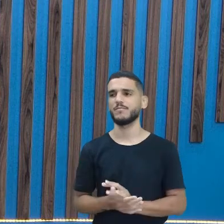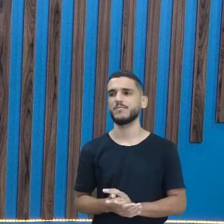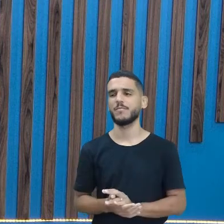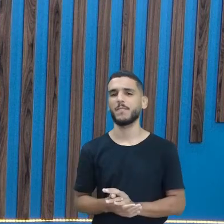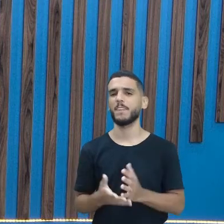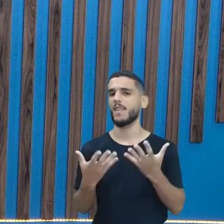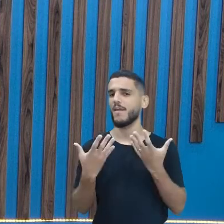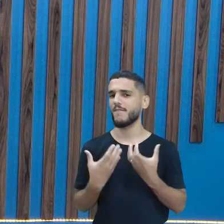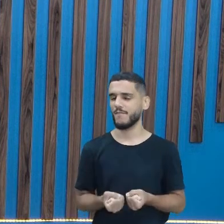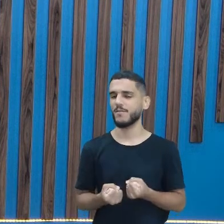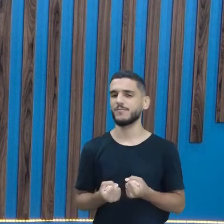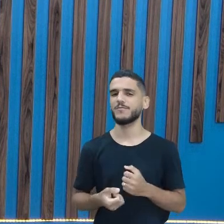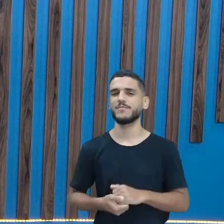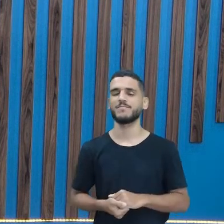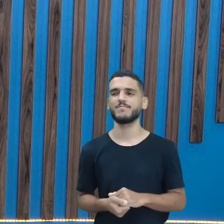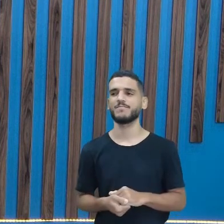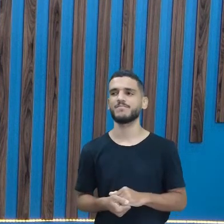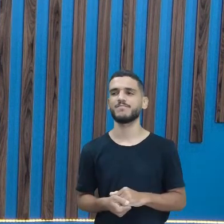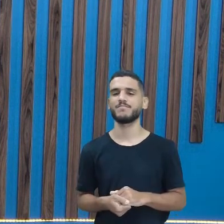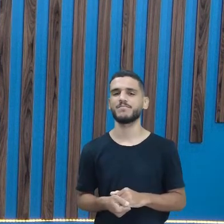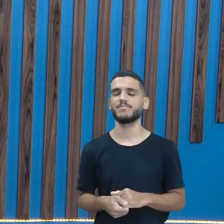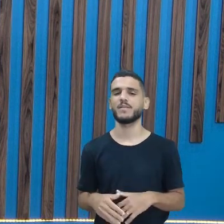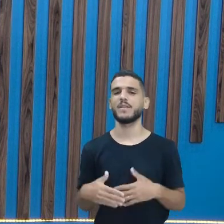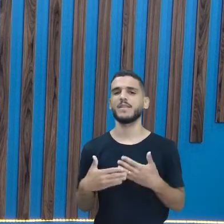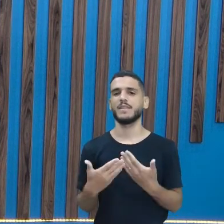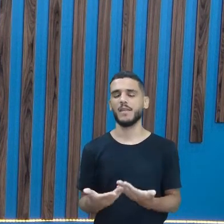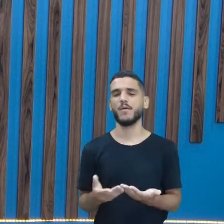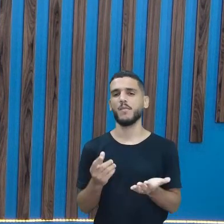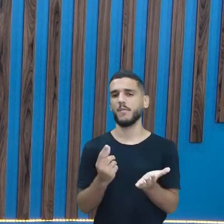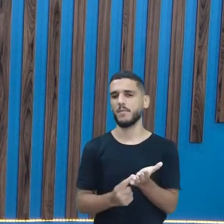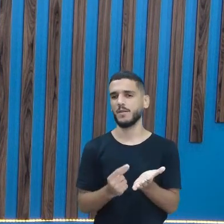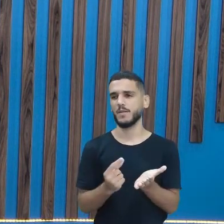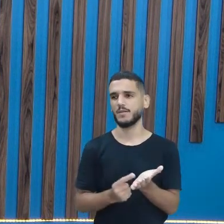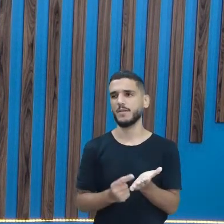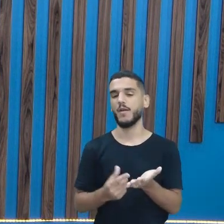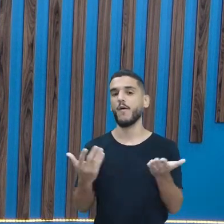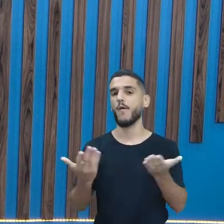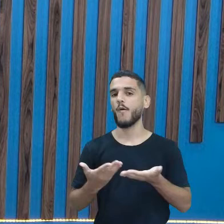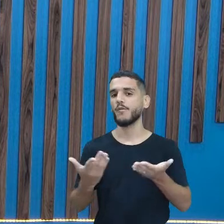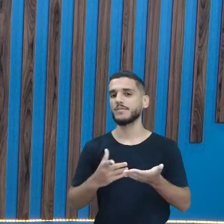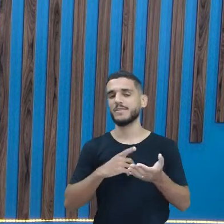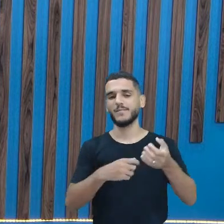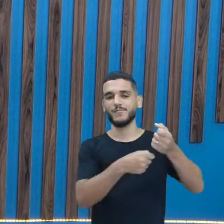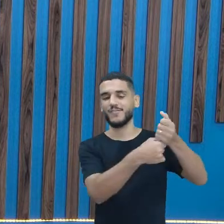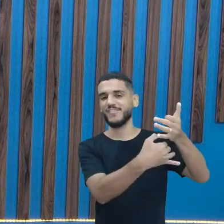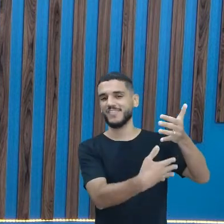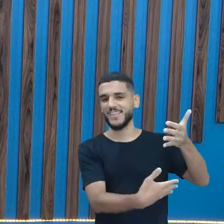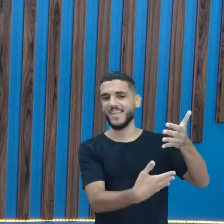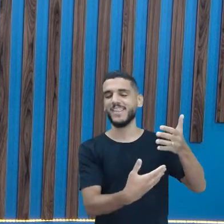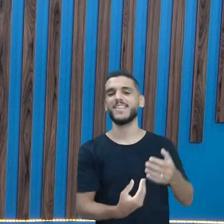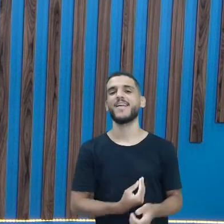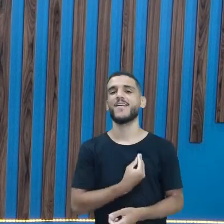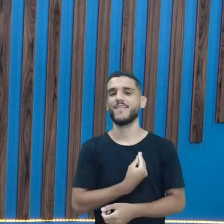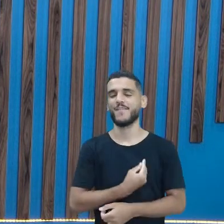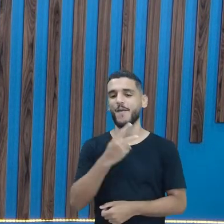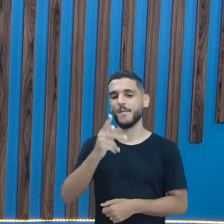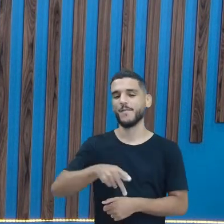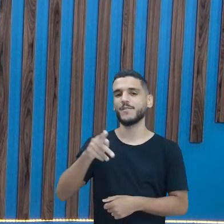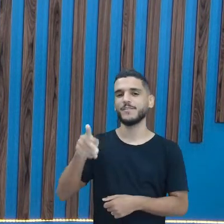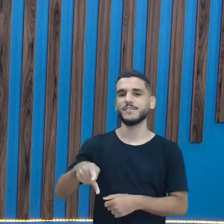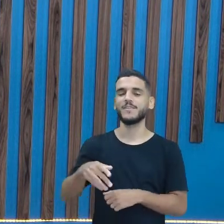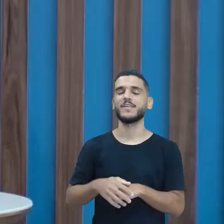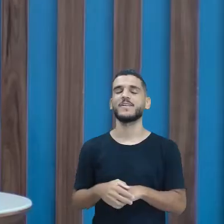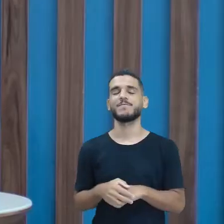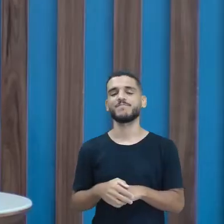Então, vamos lá, não perde tempo, né? E aí, por falar em aplicativo, nós estamos hoje no chat, ao vivo, com a professora Keise. E aí,